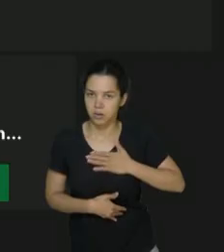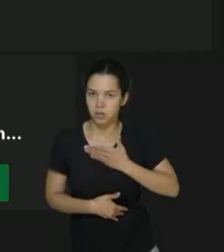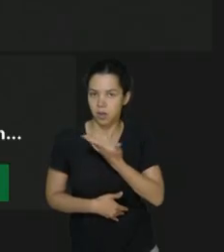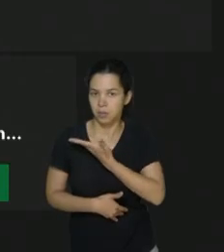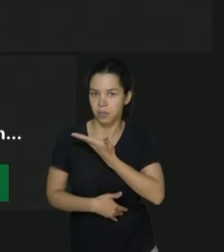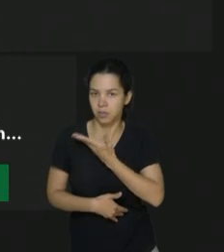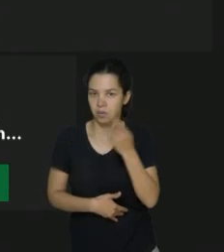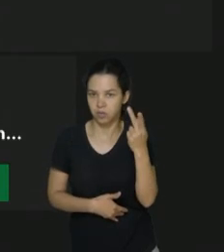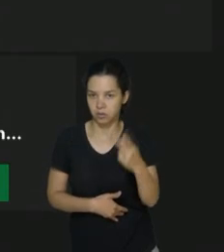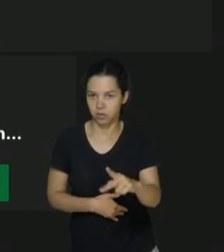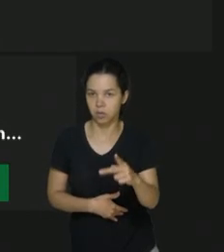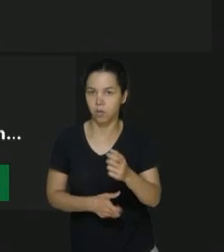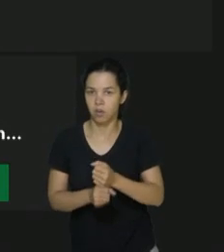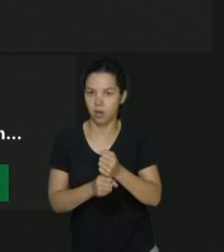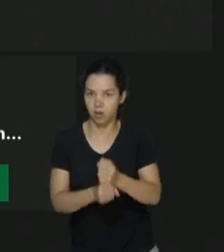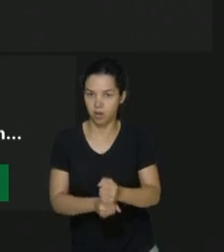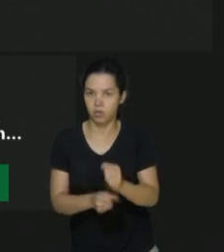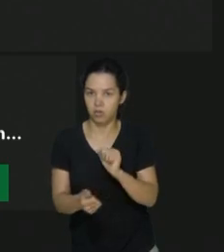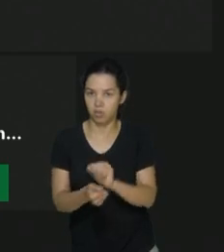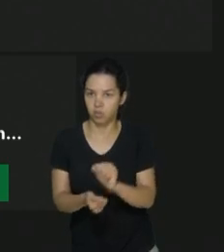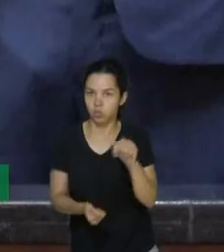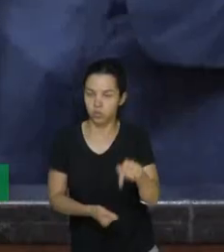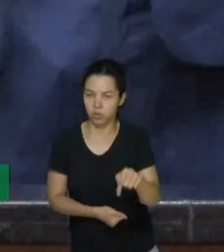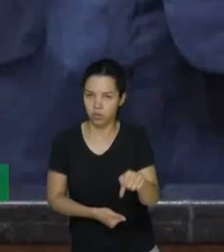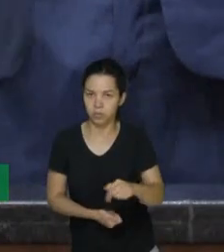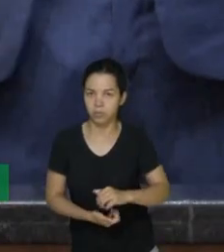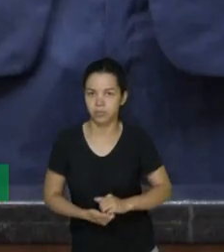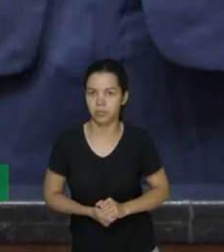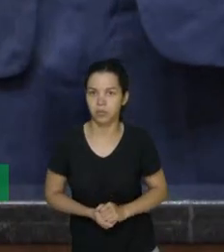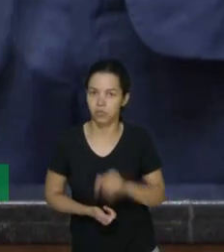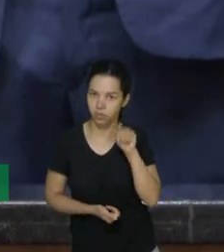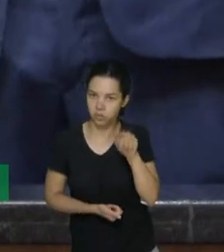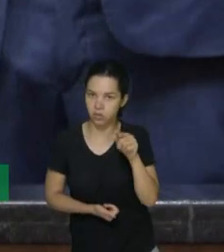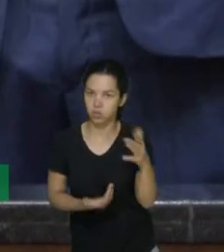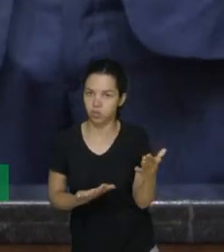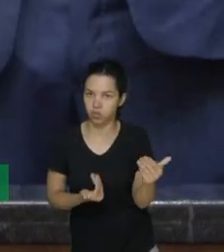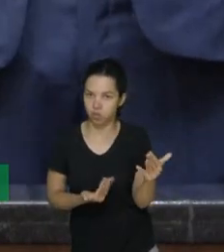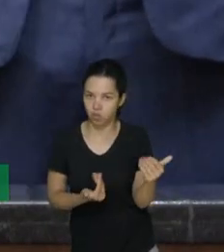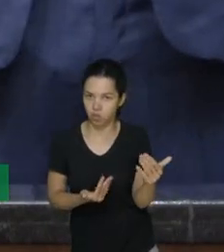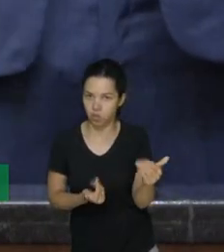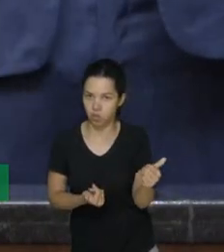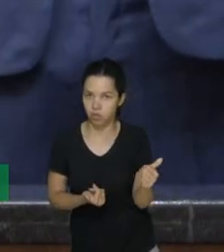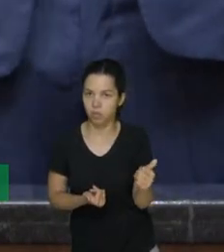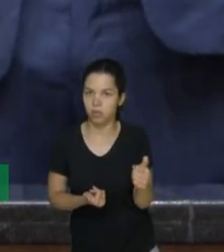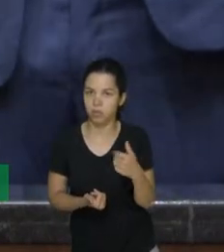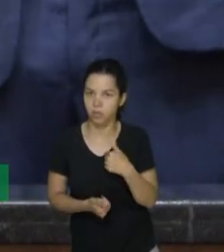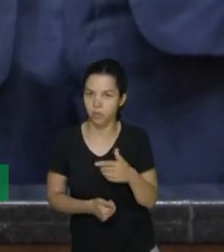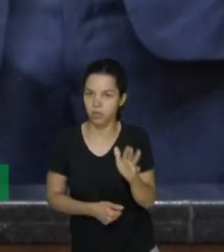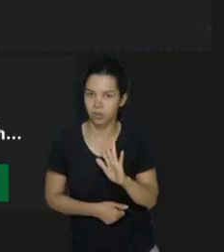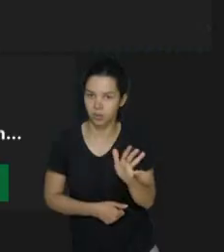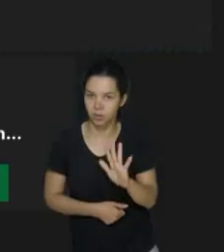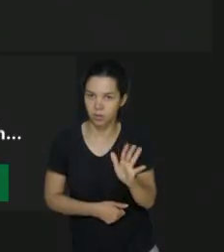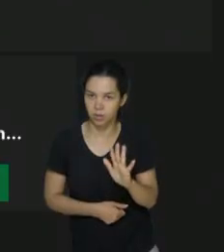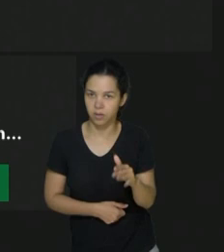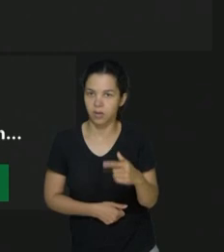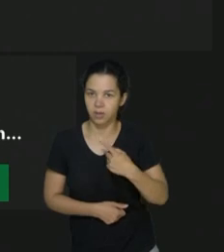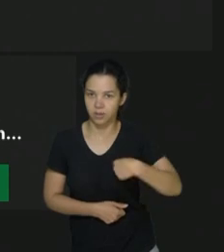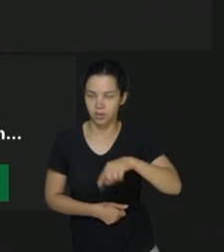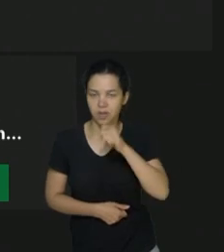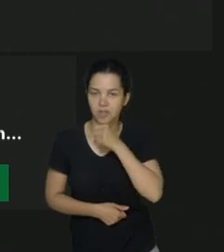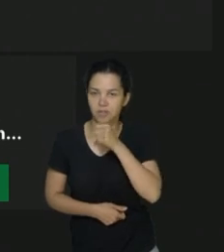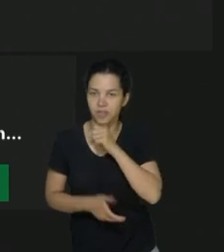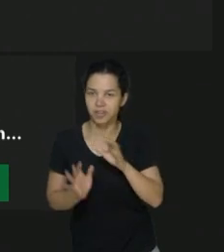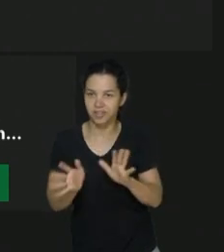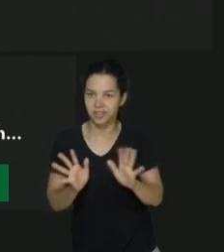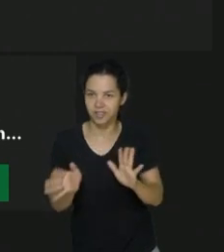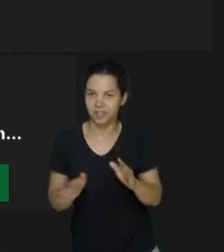anos aqui com você. Você é jovem, pode dizer um até breve. Nós que somos mais velhos vamos dizer não